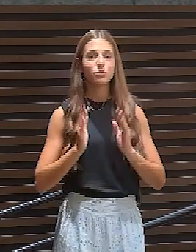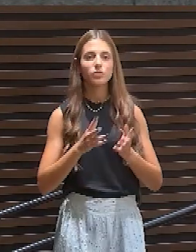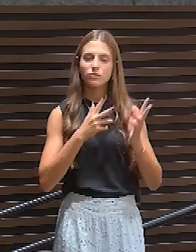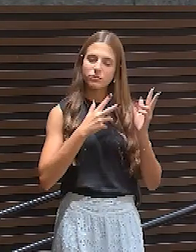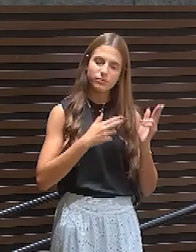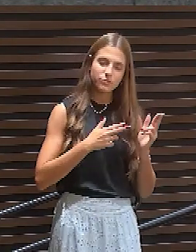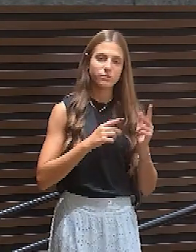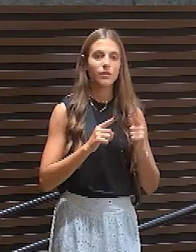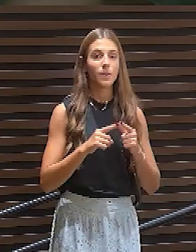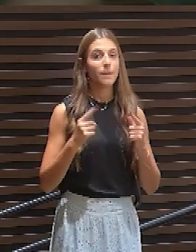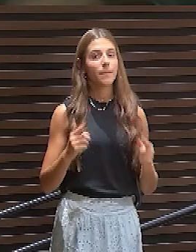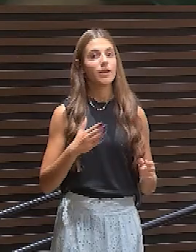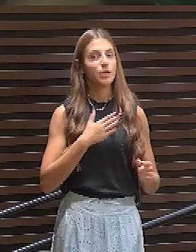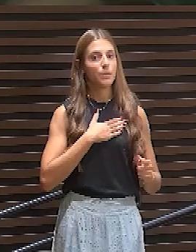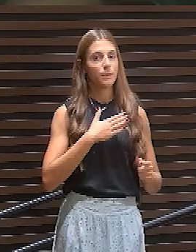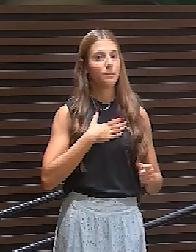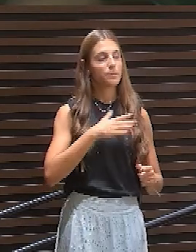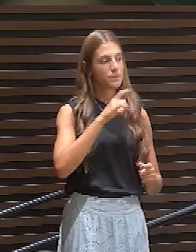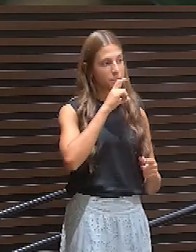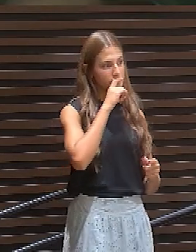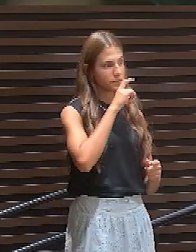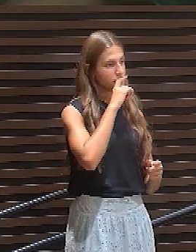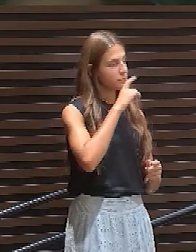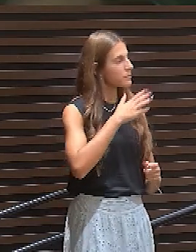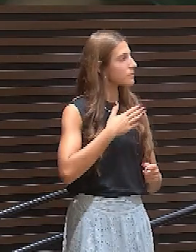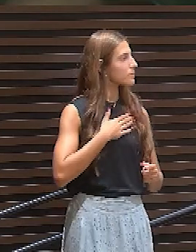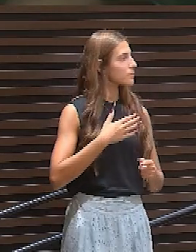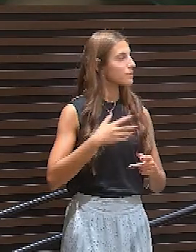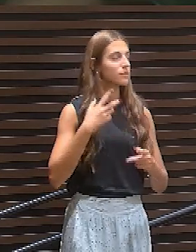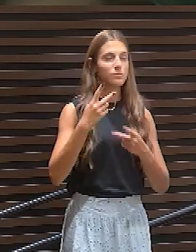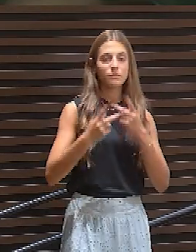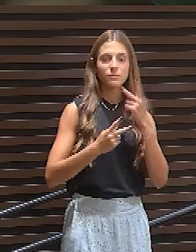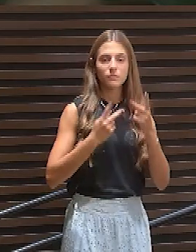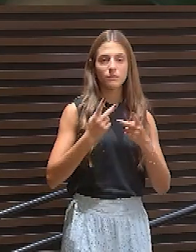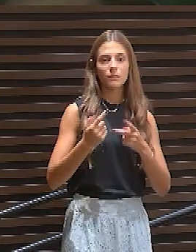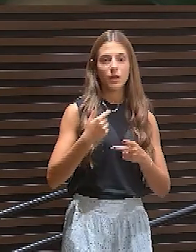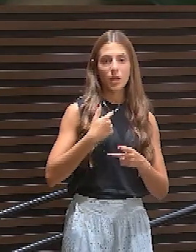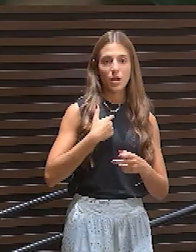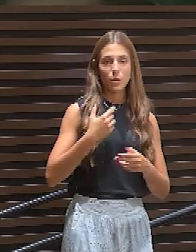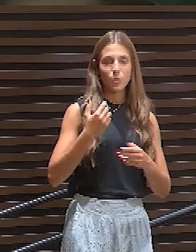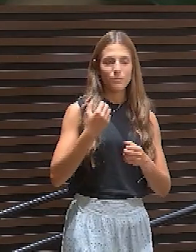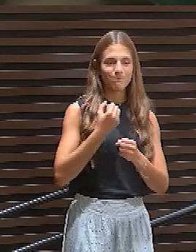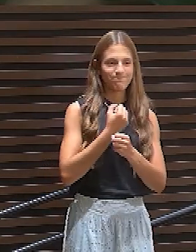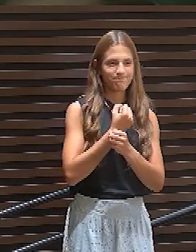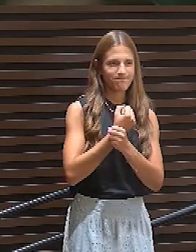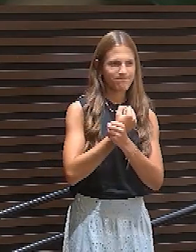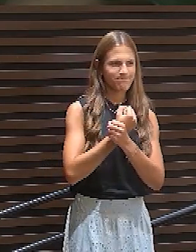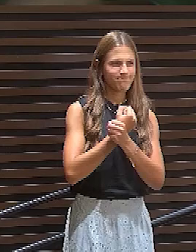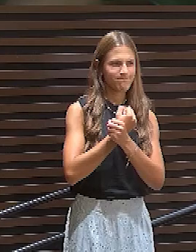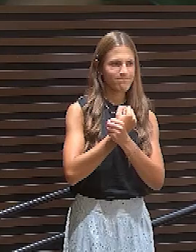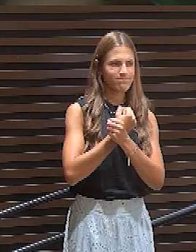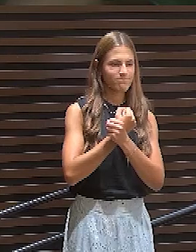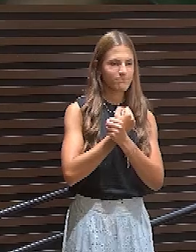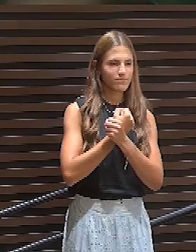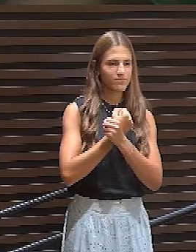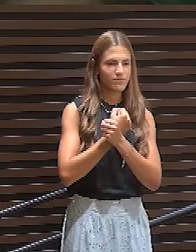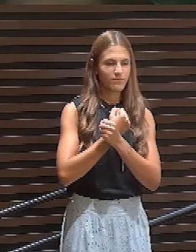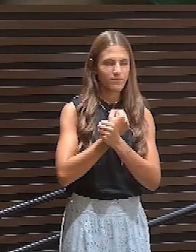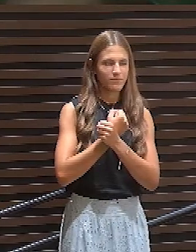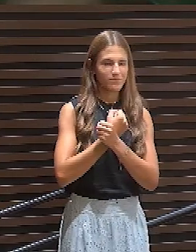Mas o meu pai, ele me disse para eu desatar o nó no lençol todos